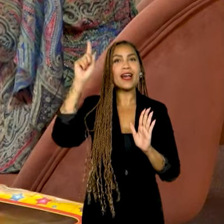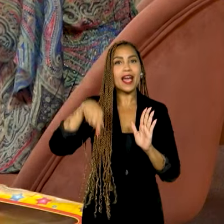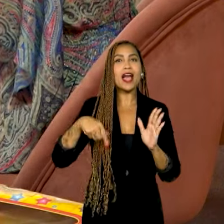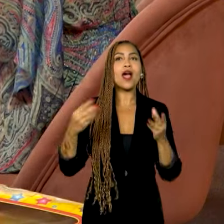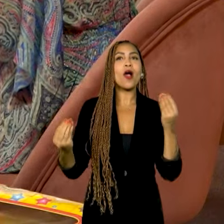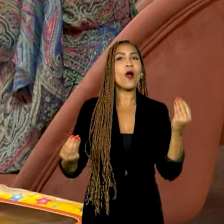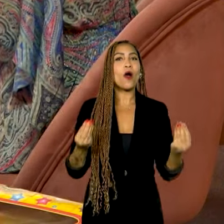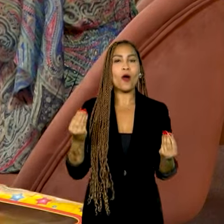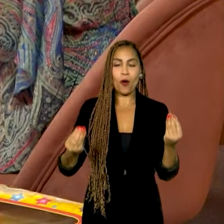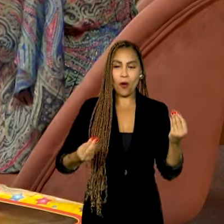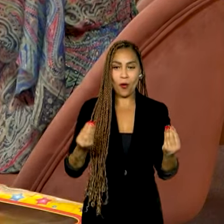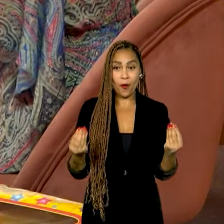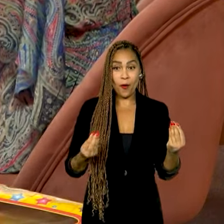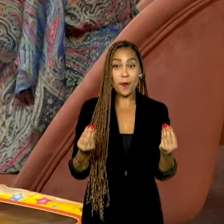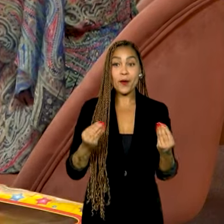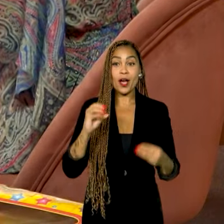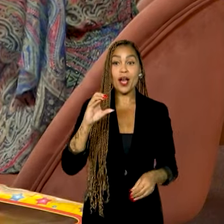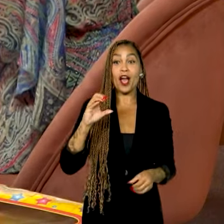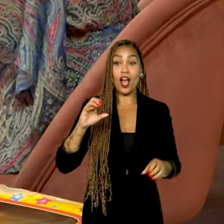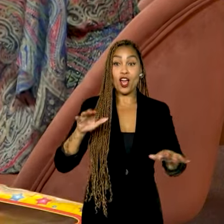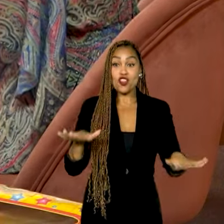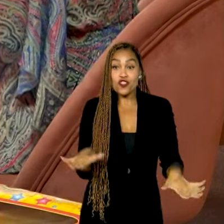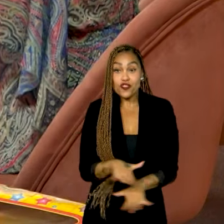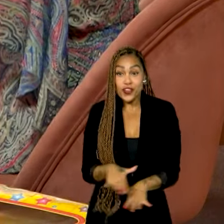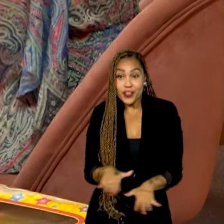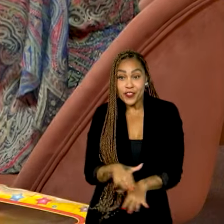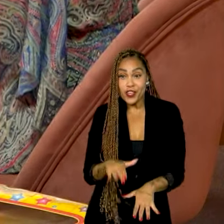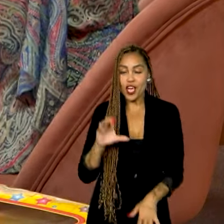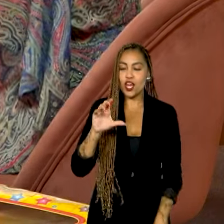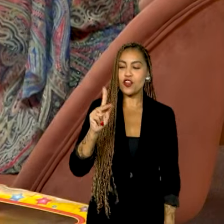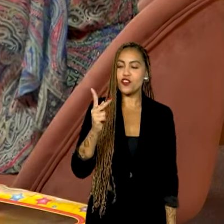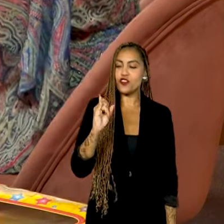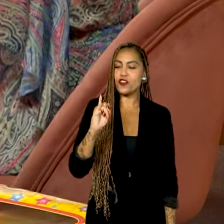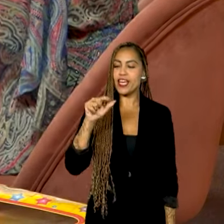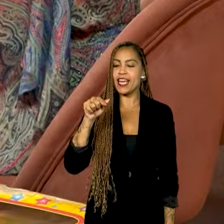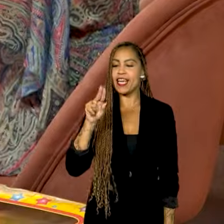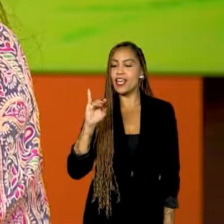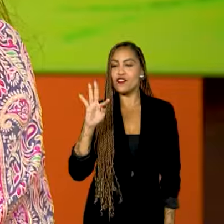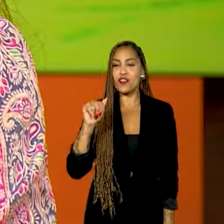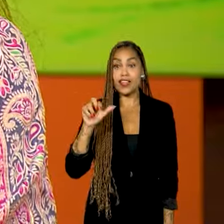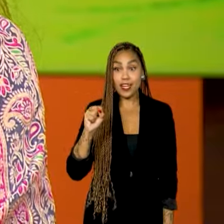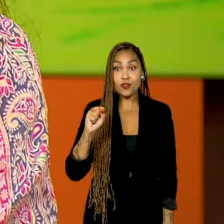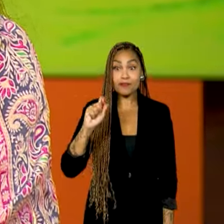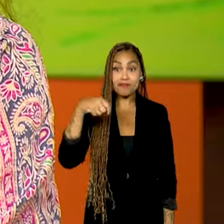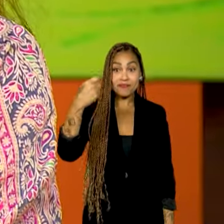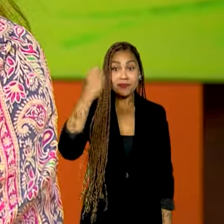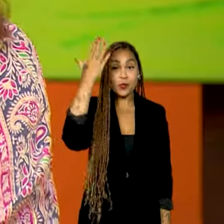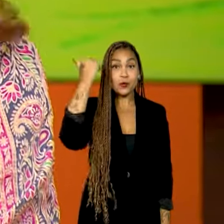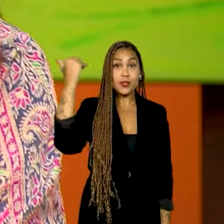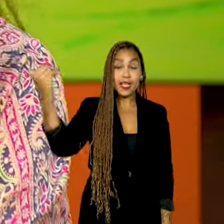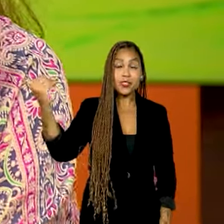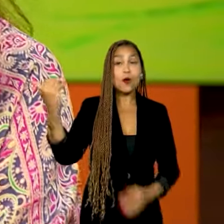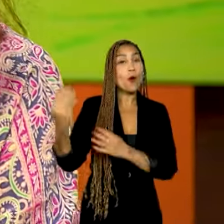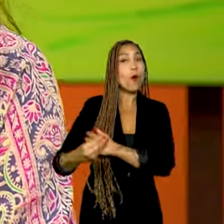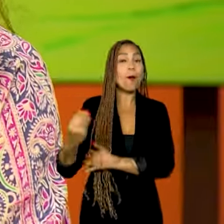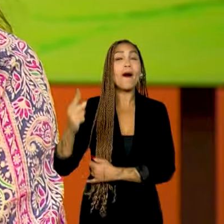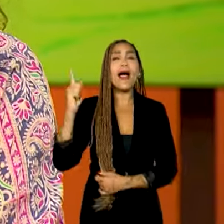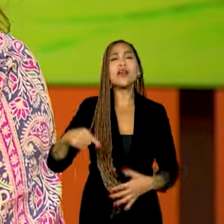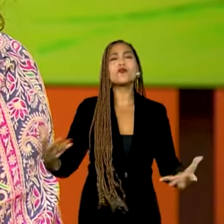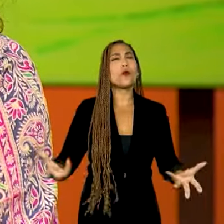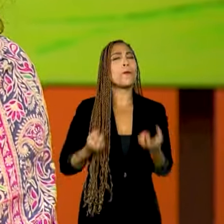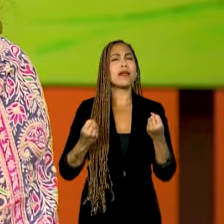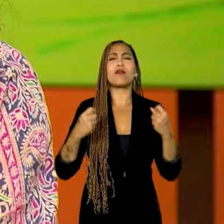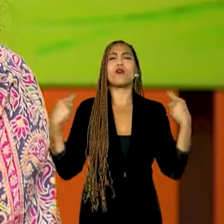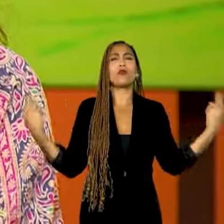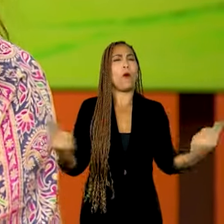fenômeno de Chiquititas? Que é segredo de sucesso. Como é que foi? Então, foi uma surpresa pra todos